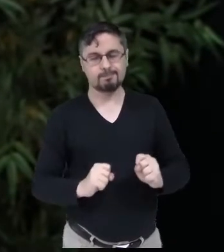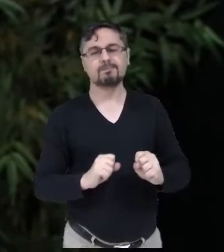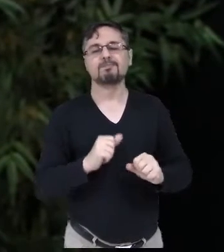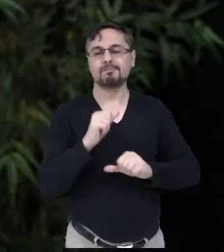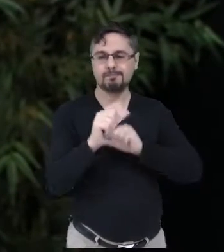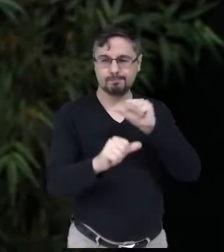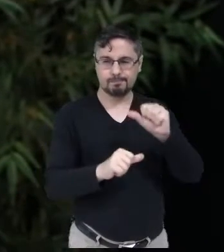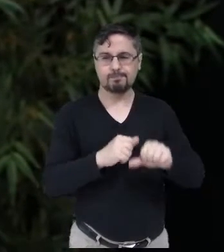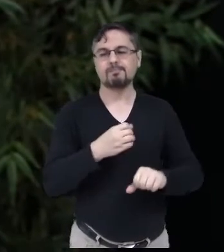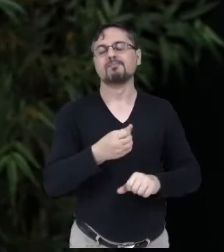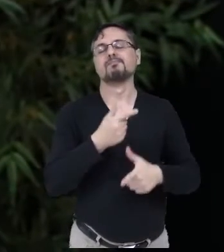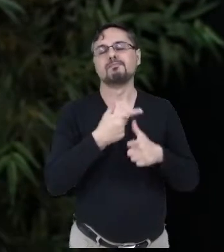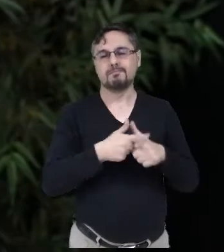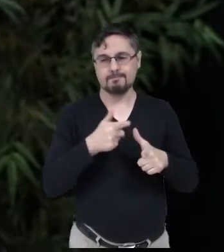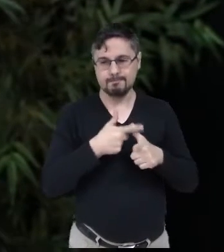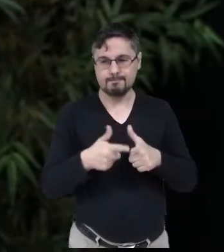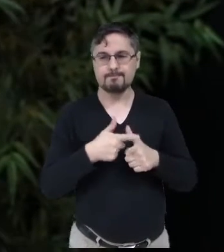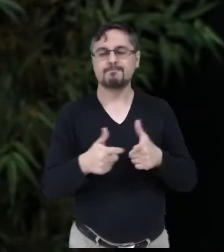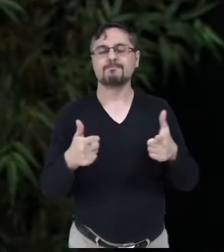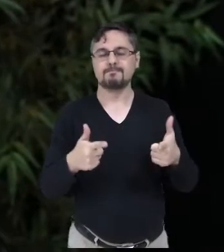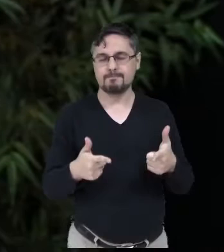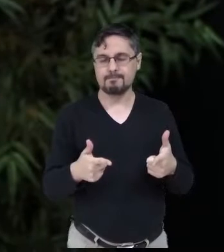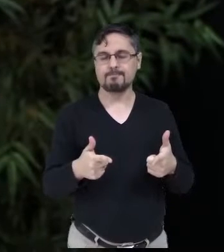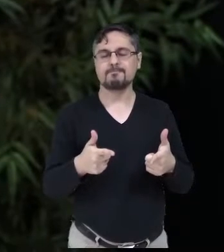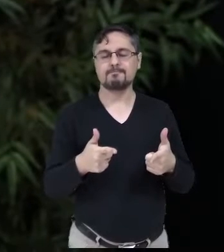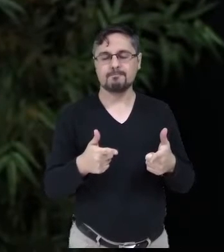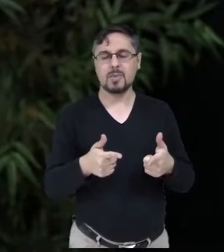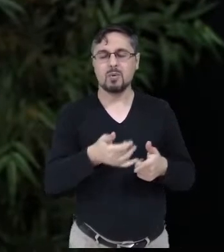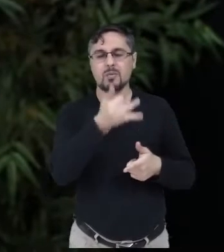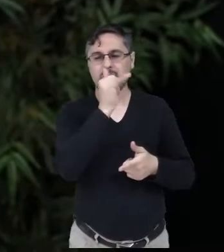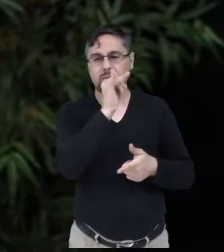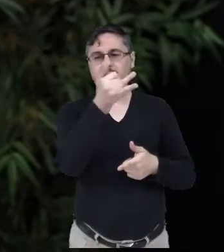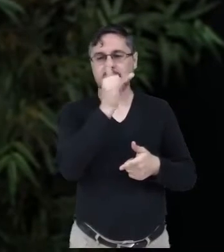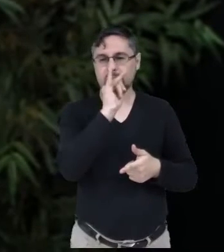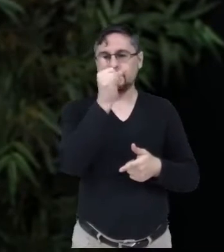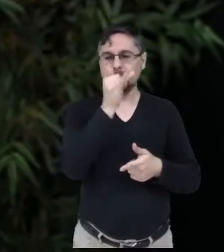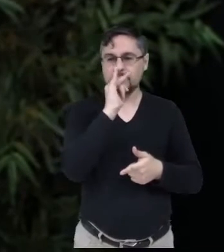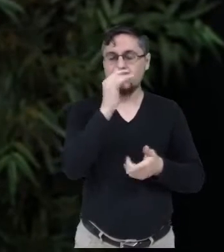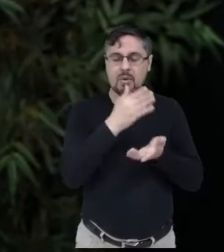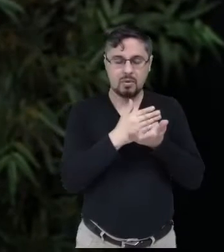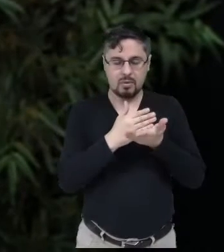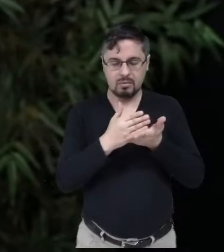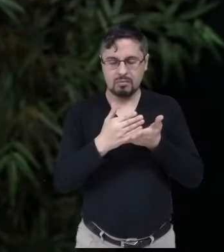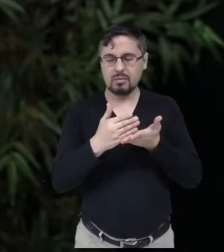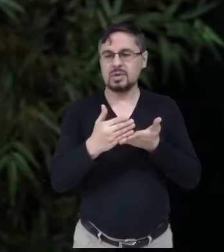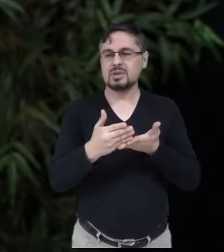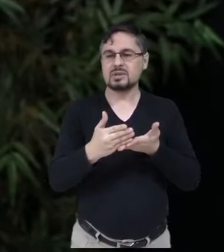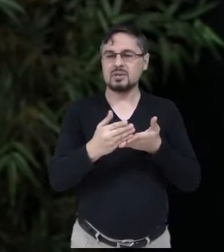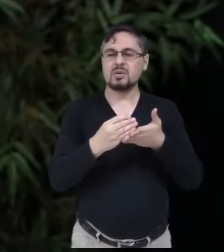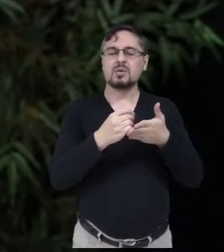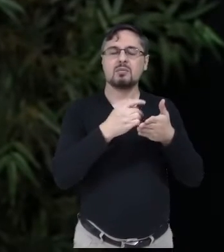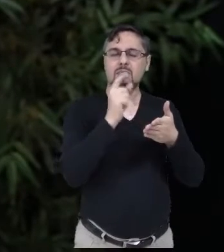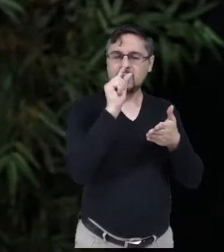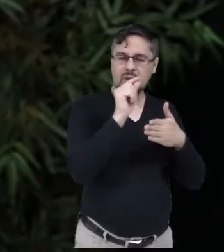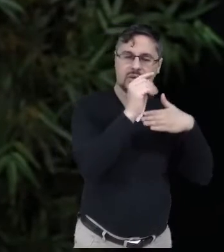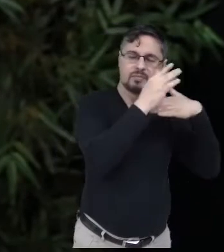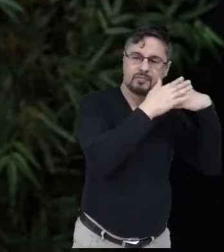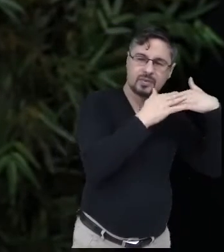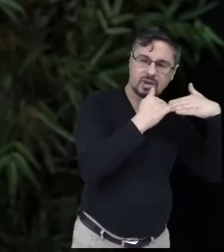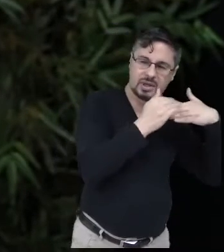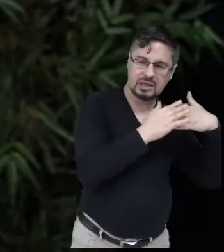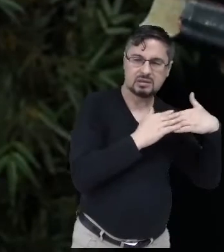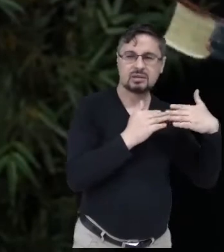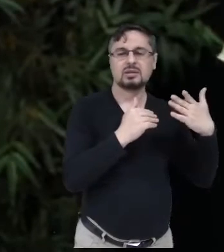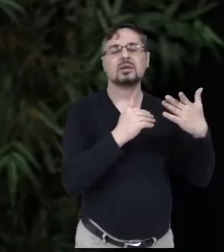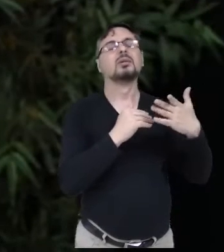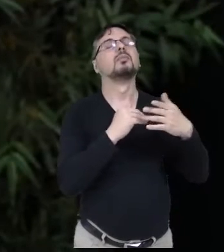problema grave com o álcool. Começa assim, situações como essa. Um pequeno carinho, sabe aquela carícia?